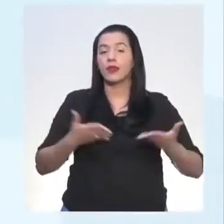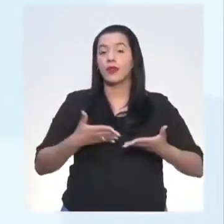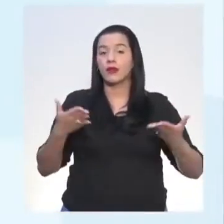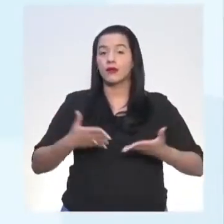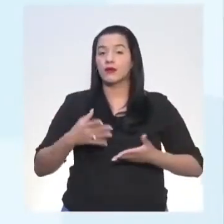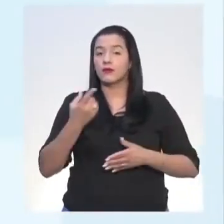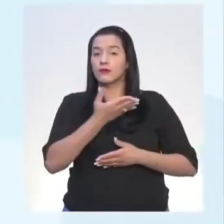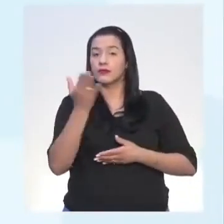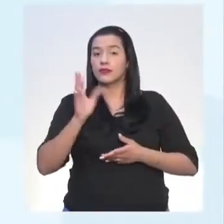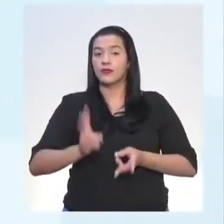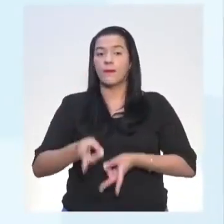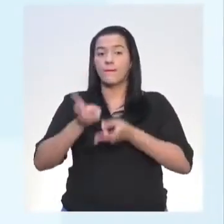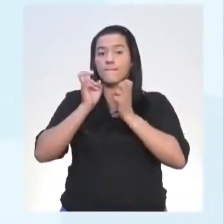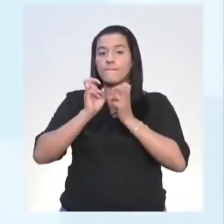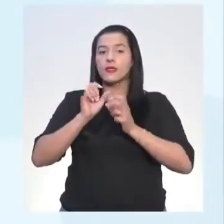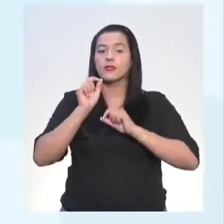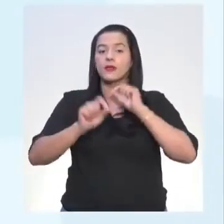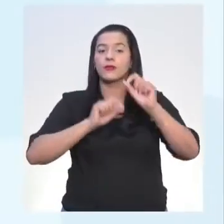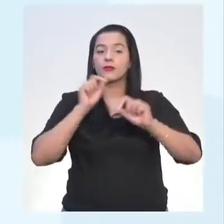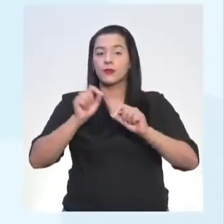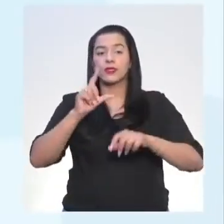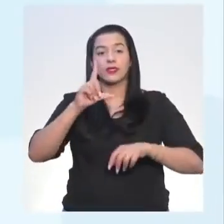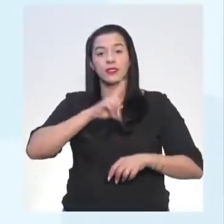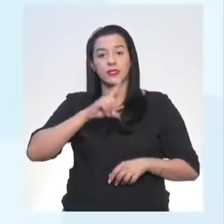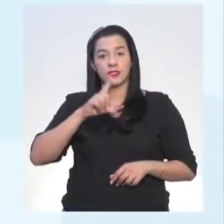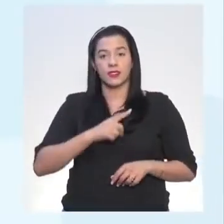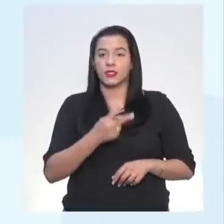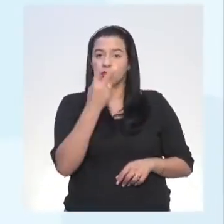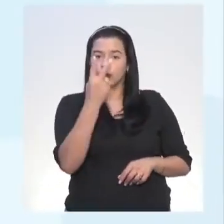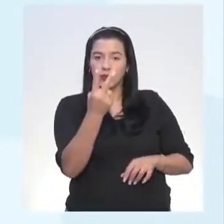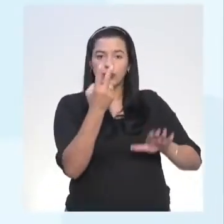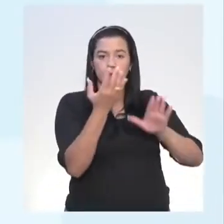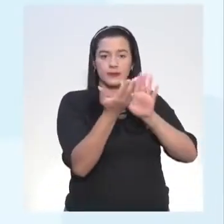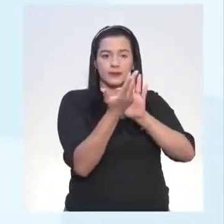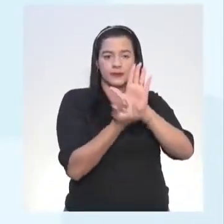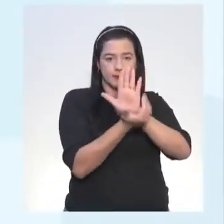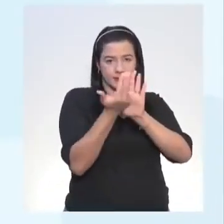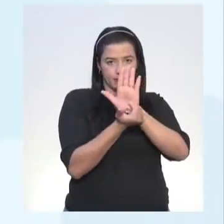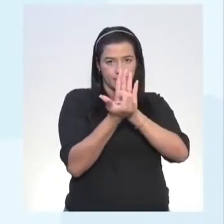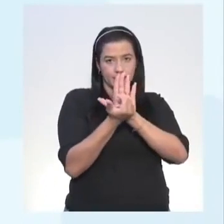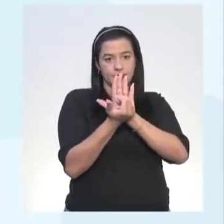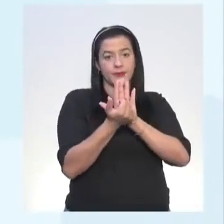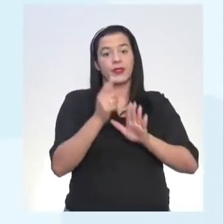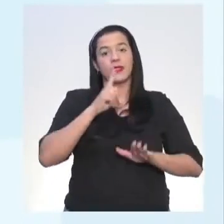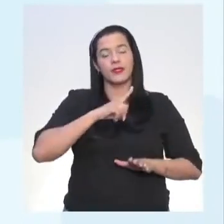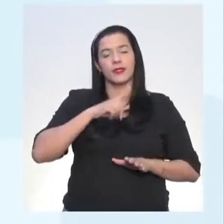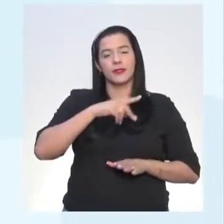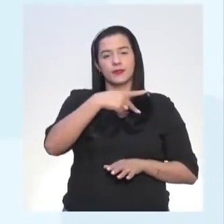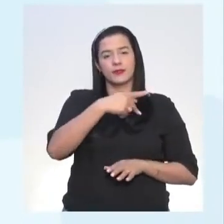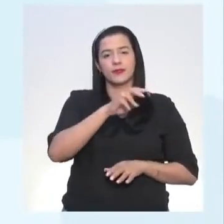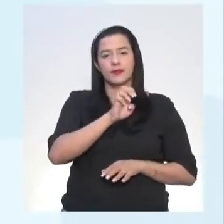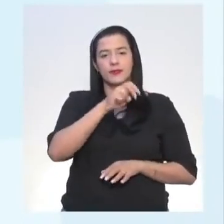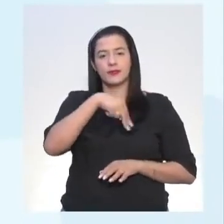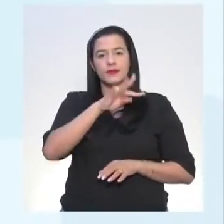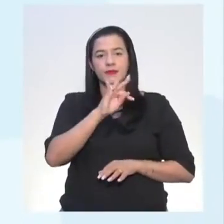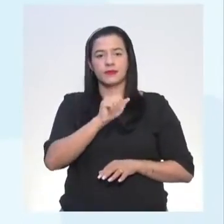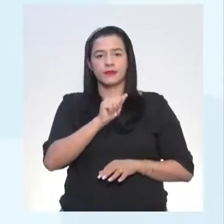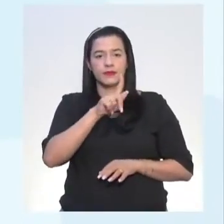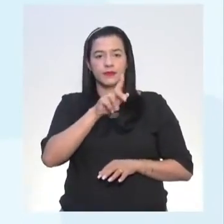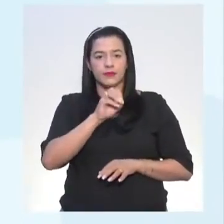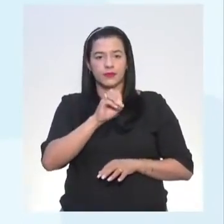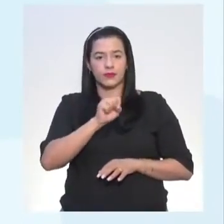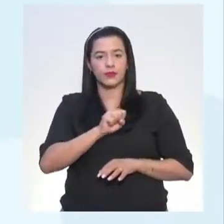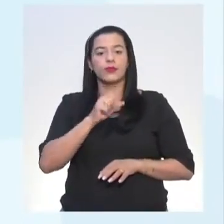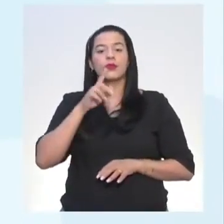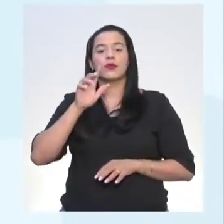vai perceber que nós também temos dois pentágonos, né? Nós temos aí o pentágono MNOPQ e